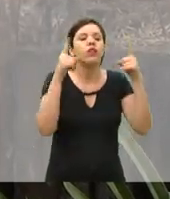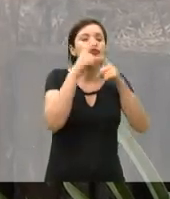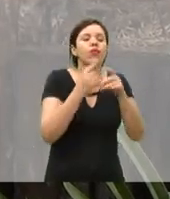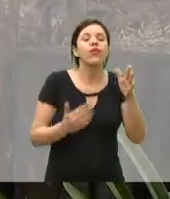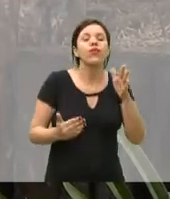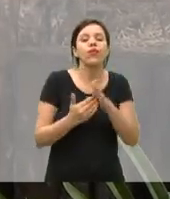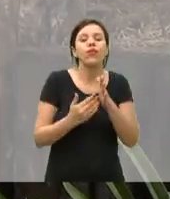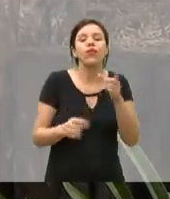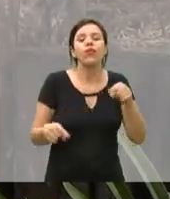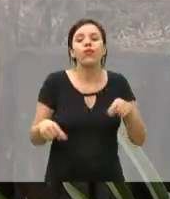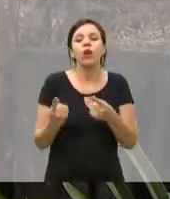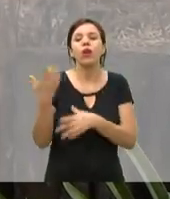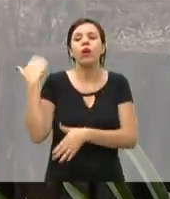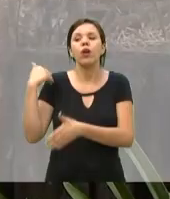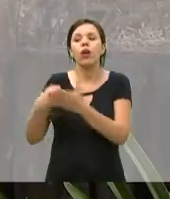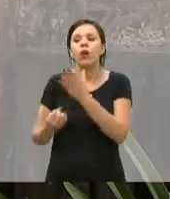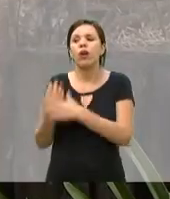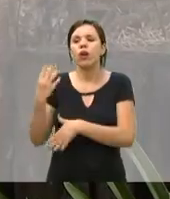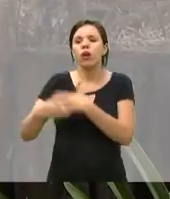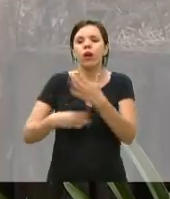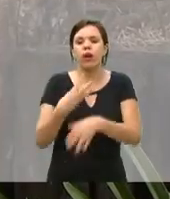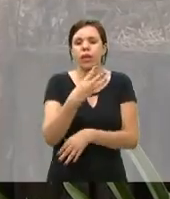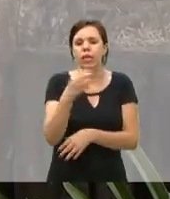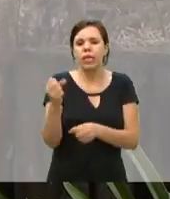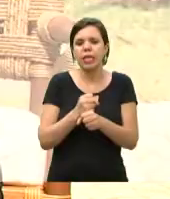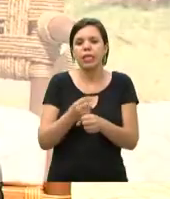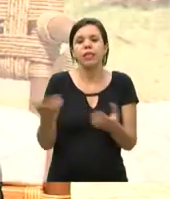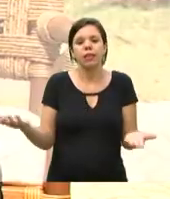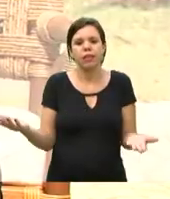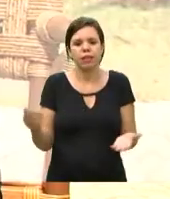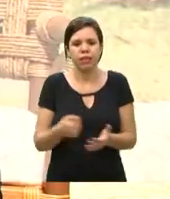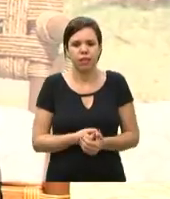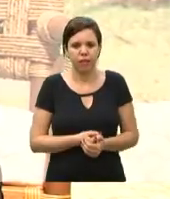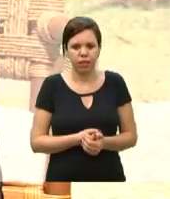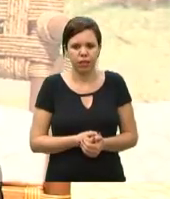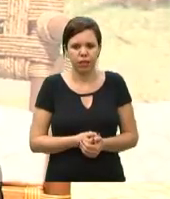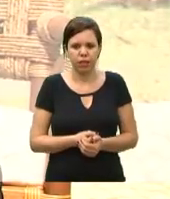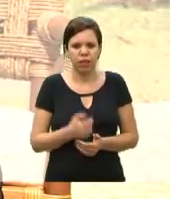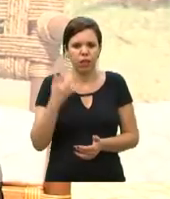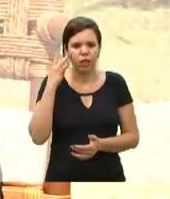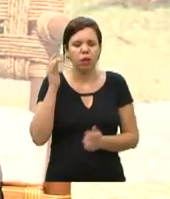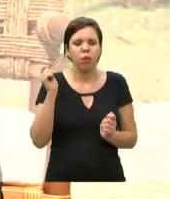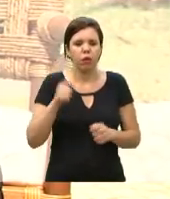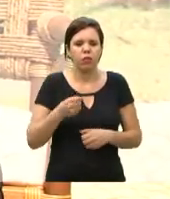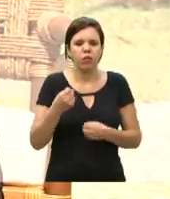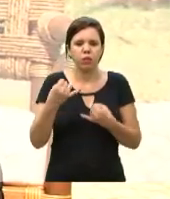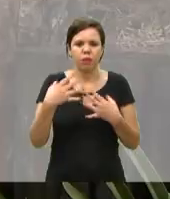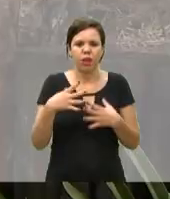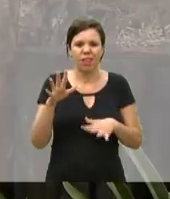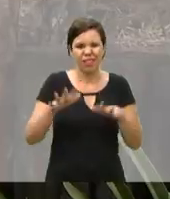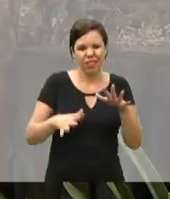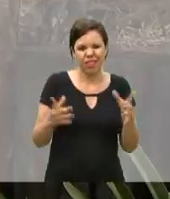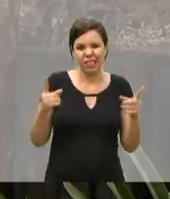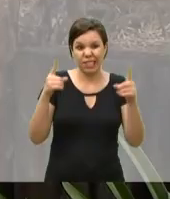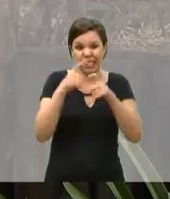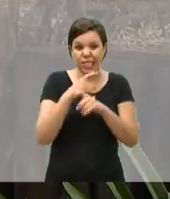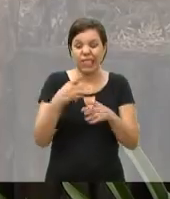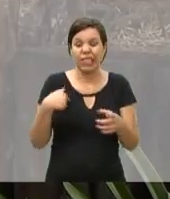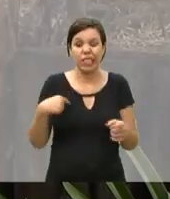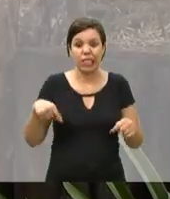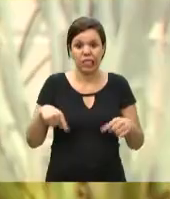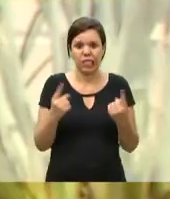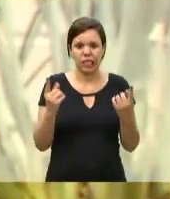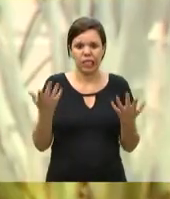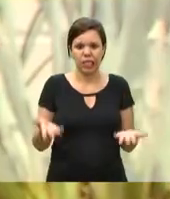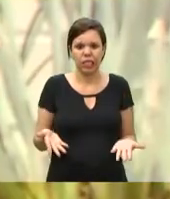já enfrentaram, já passaram nesses 30 anos? Eu acho que eu posso chamar de uma complexidade, né, nos